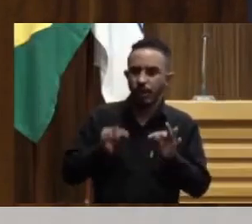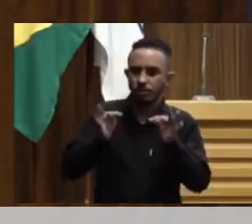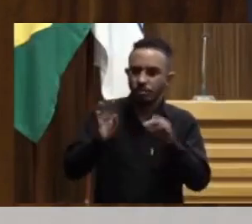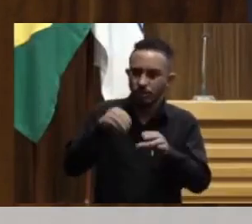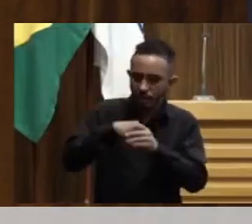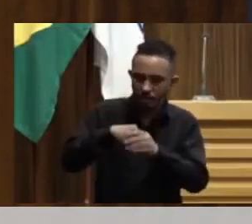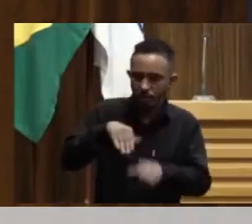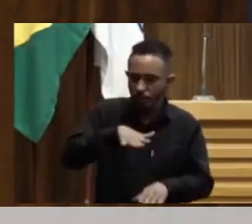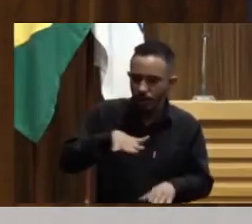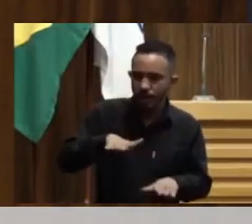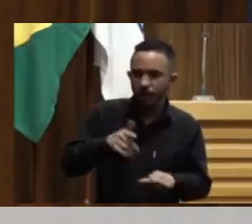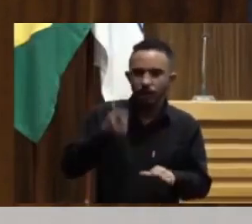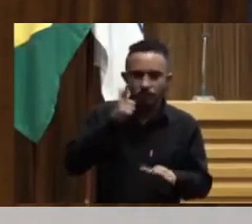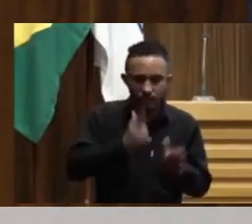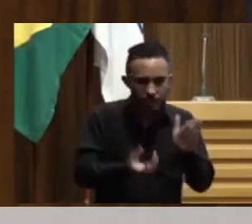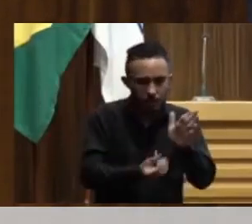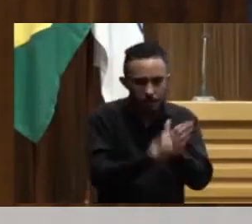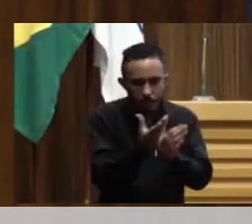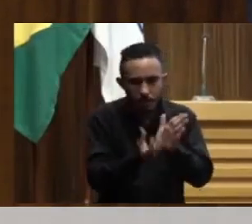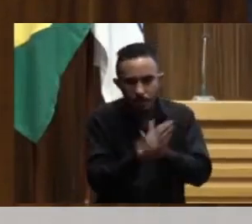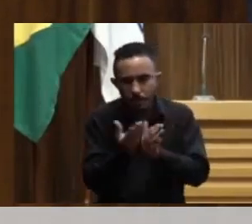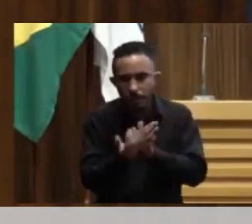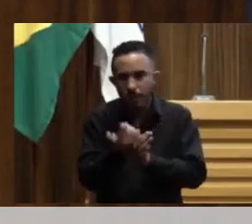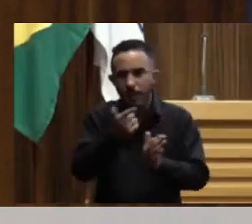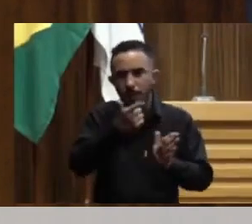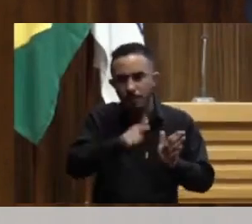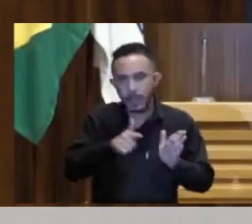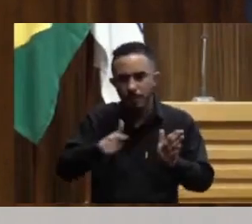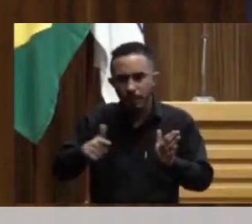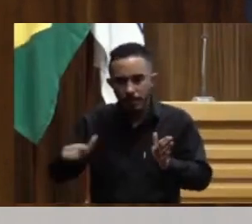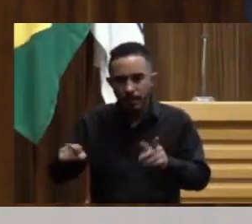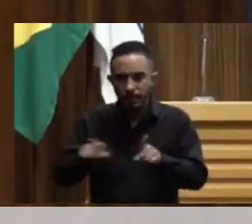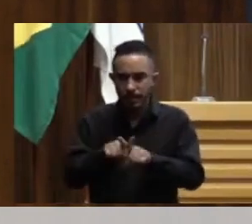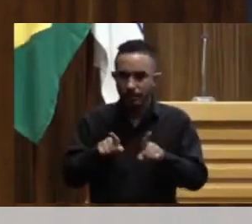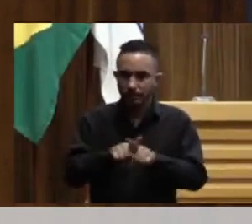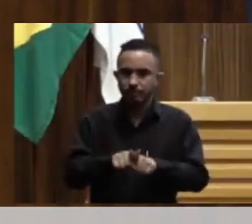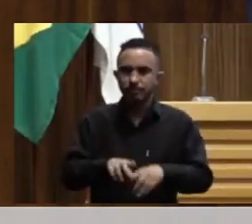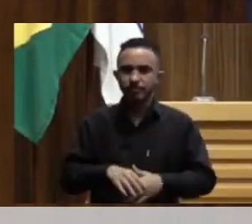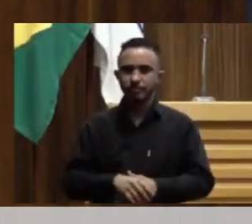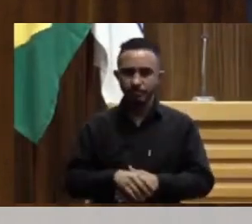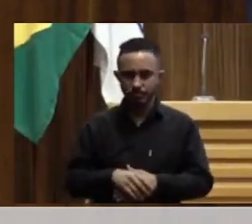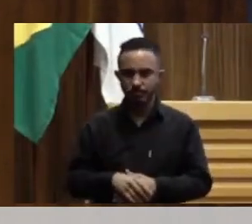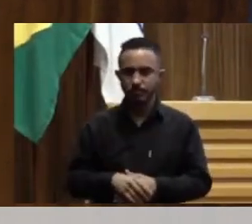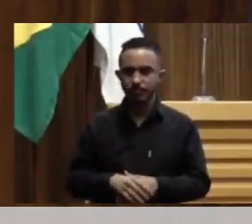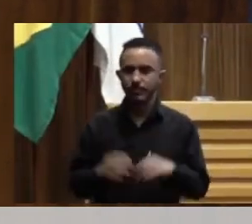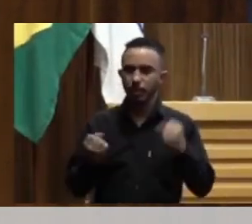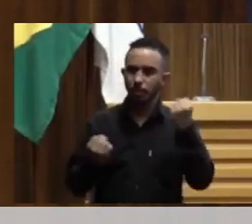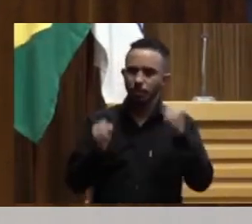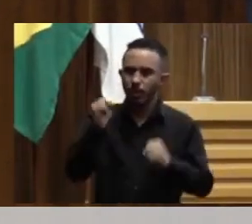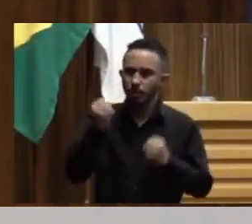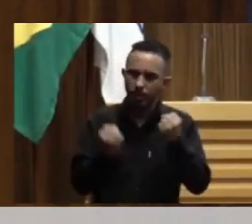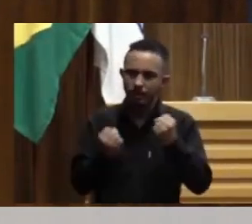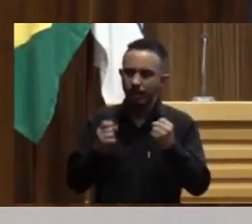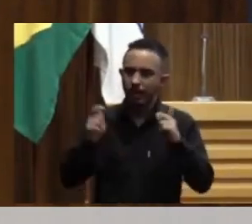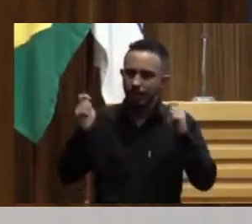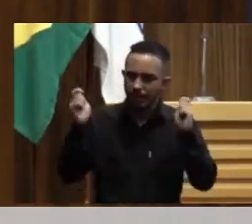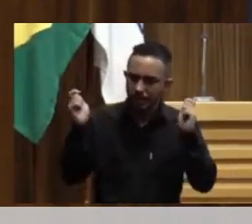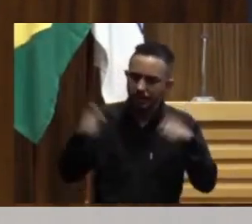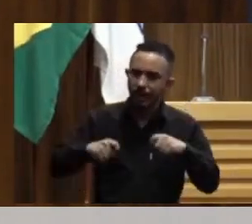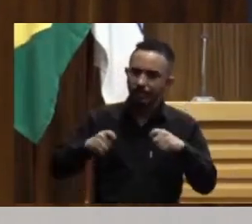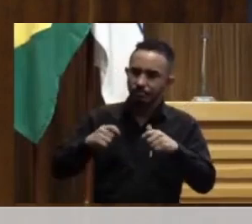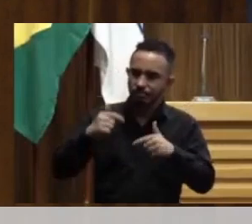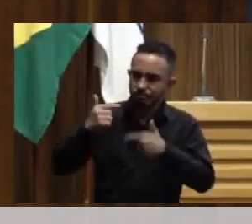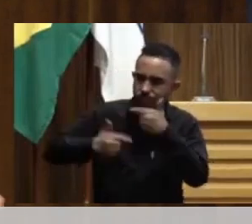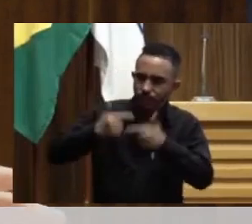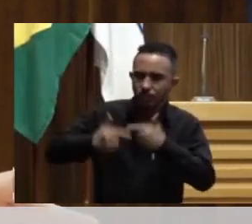com ganho de produtividade, de competitividade. Então, uma indústria competitiva. Para as